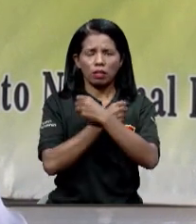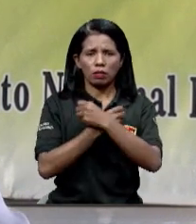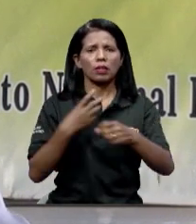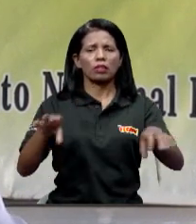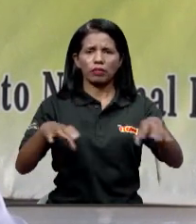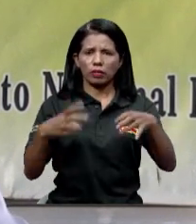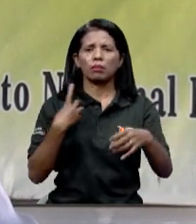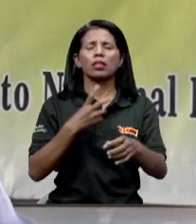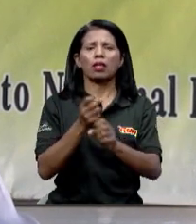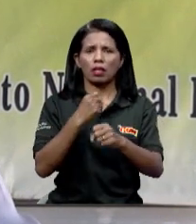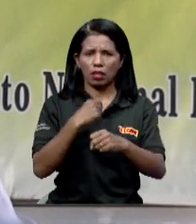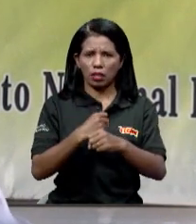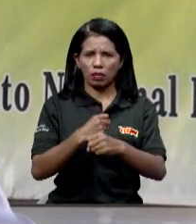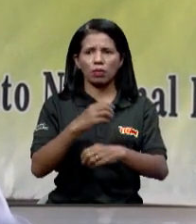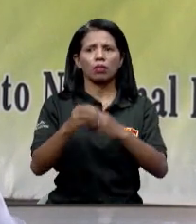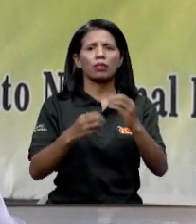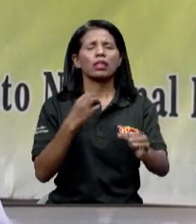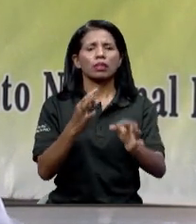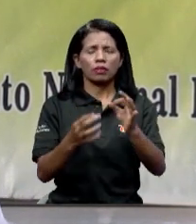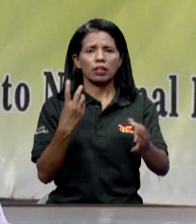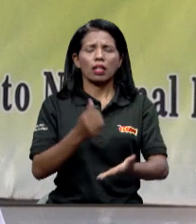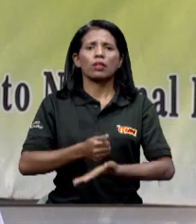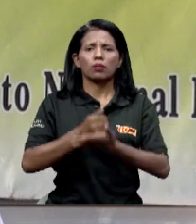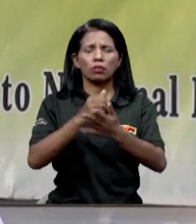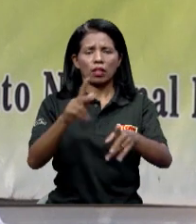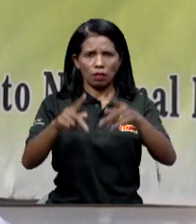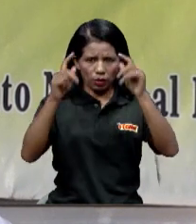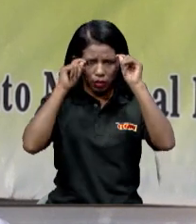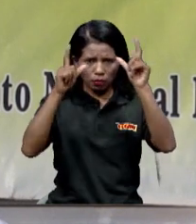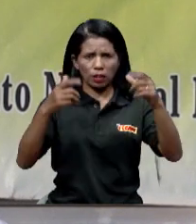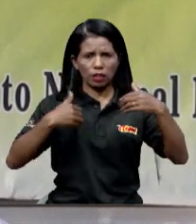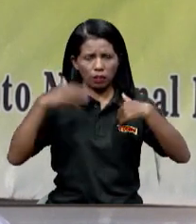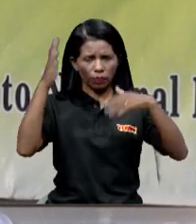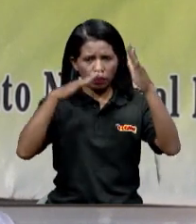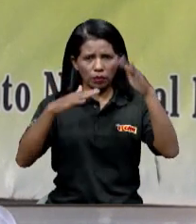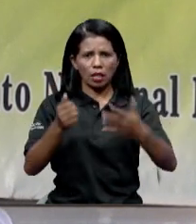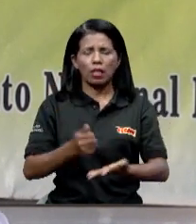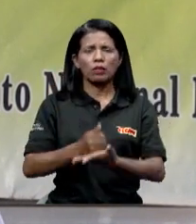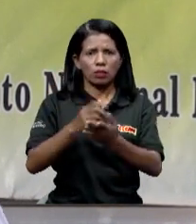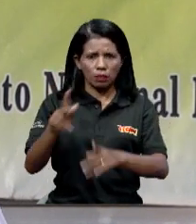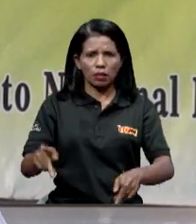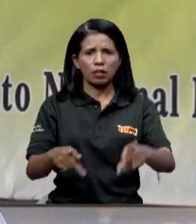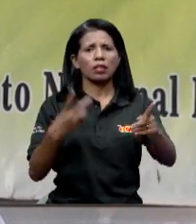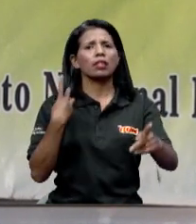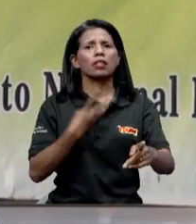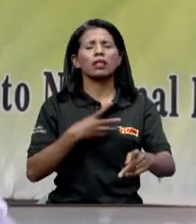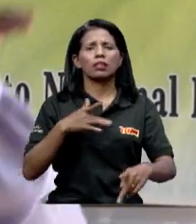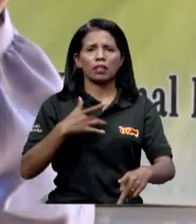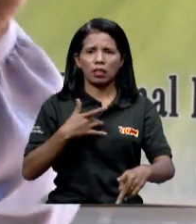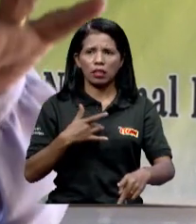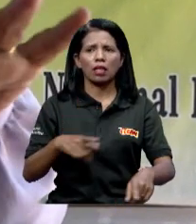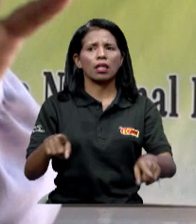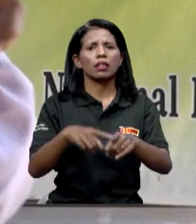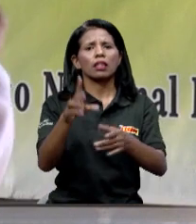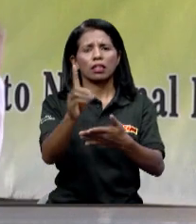né? Significa de han, quando tu atende ema, timor, e timor é problema, né? Quando atendimento para público, né? E tu sente a nessan, e tu